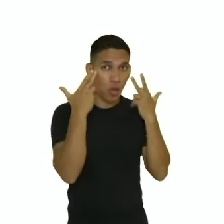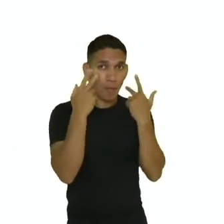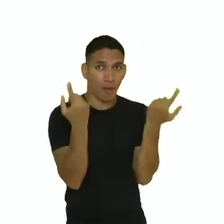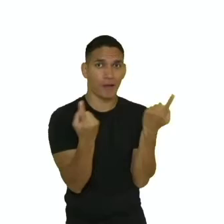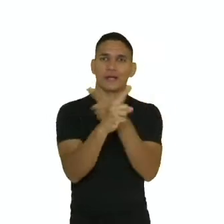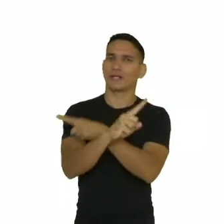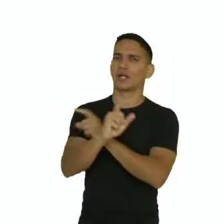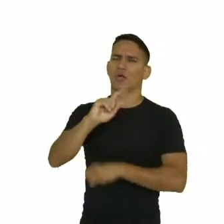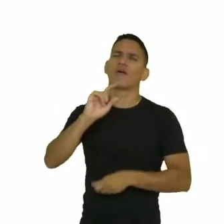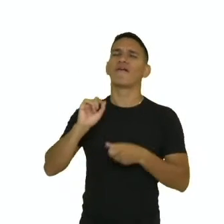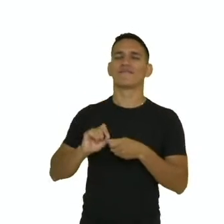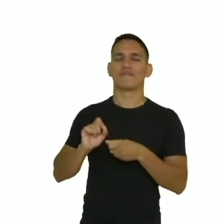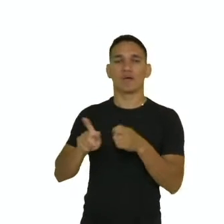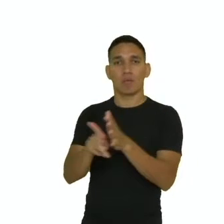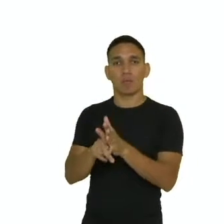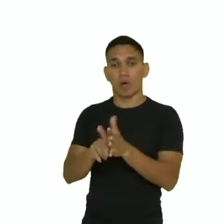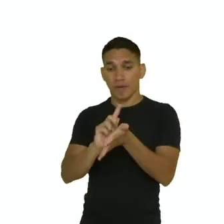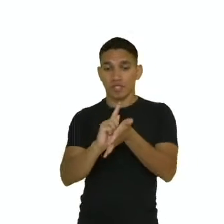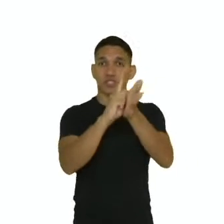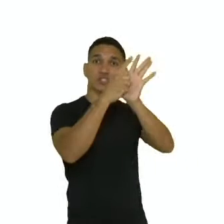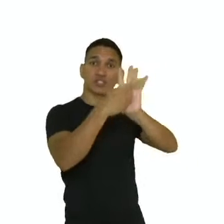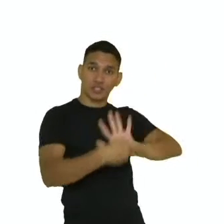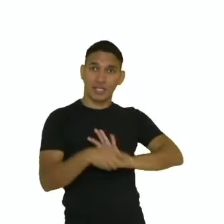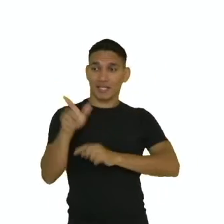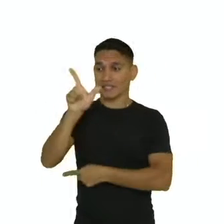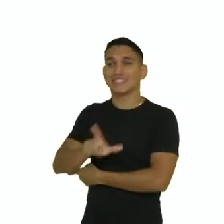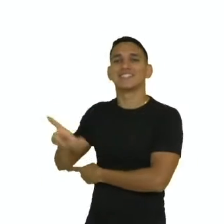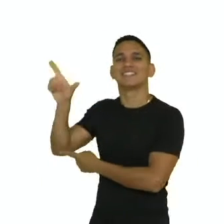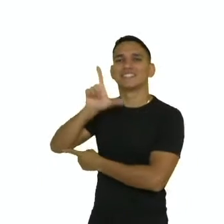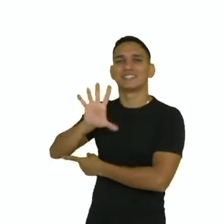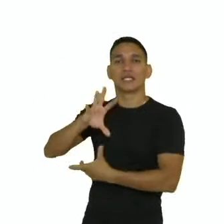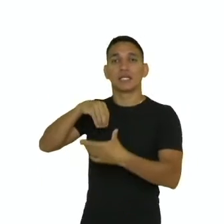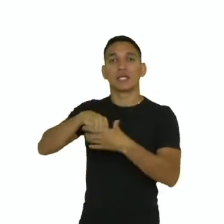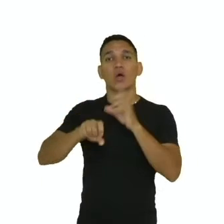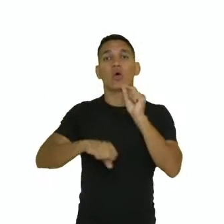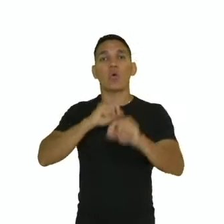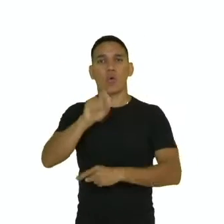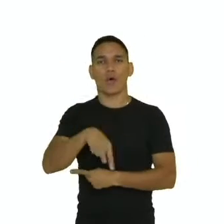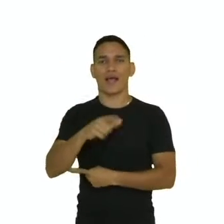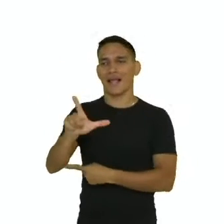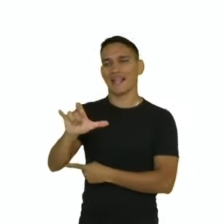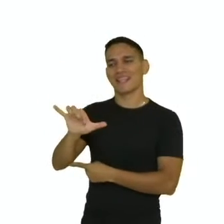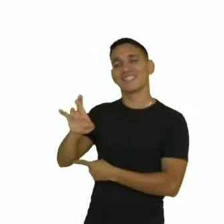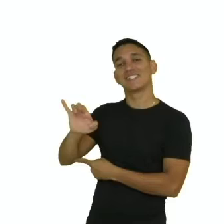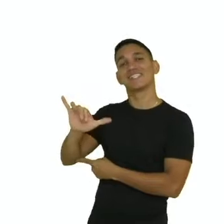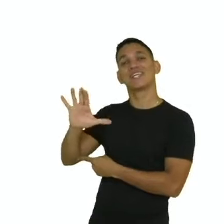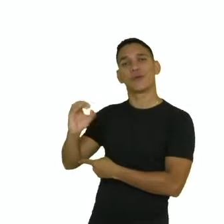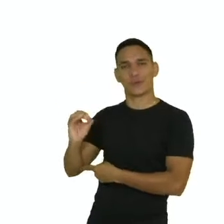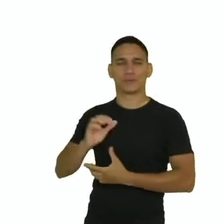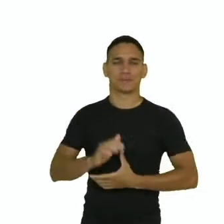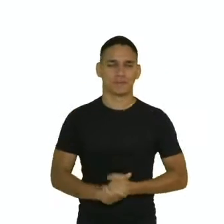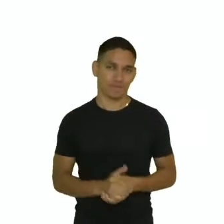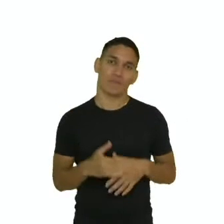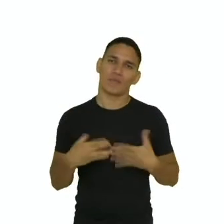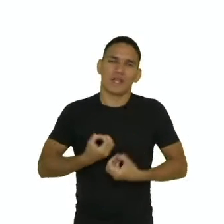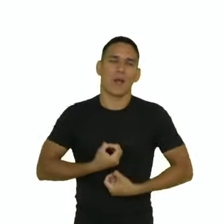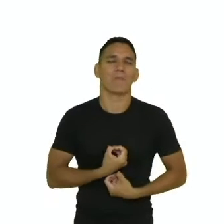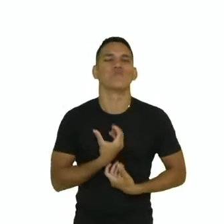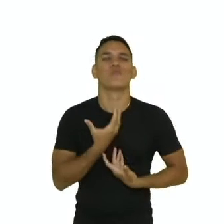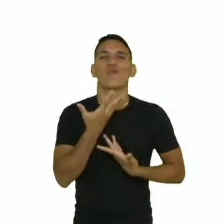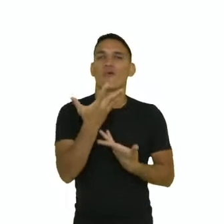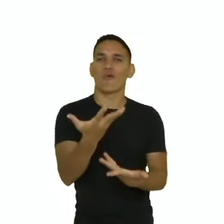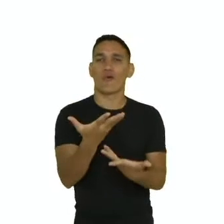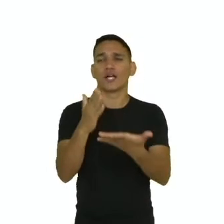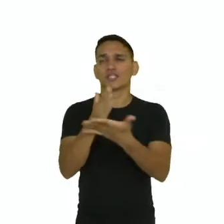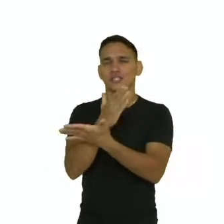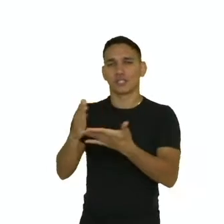verso, que faz parte do gênero literário denominado lírico. A poesia é dividida